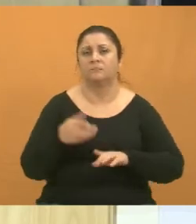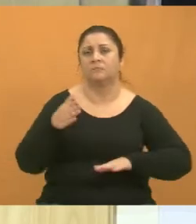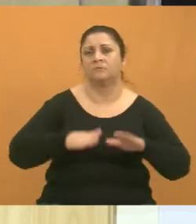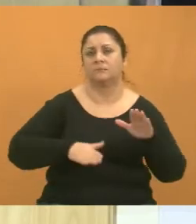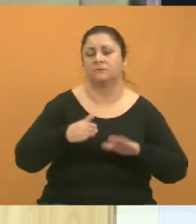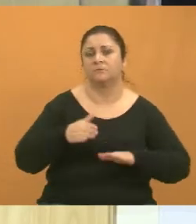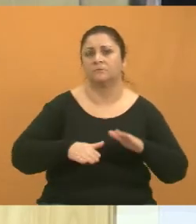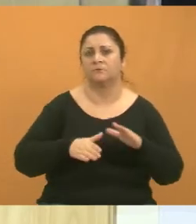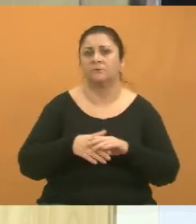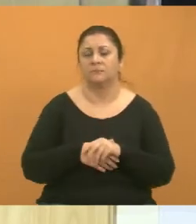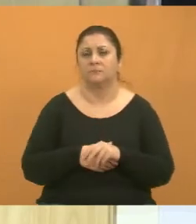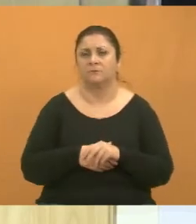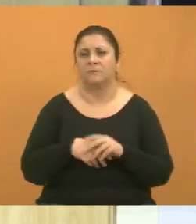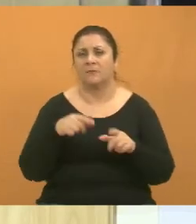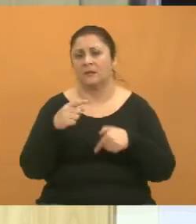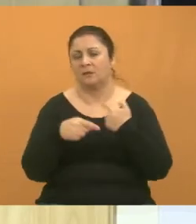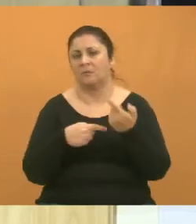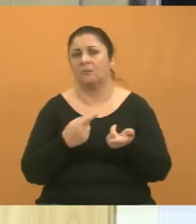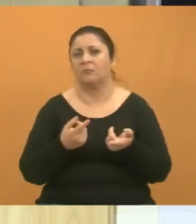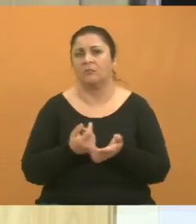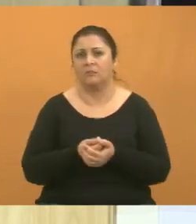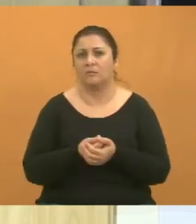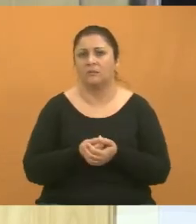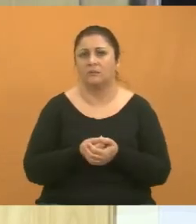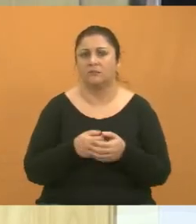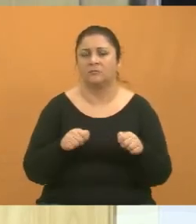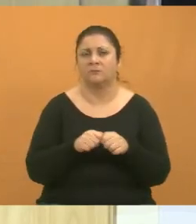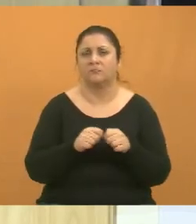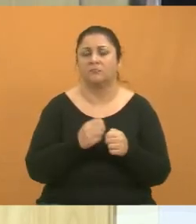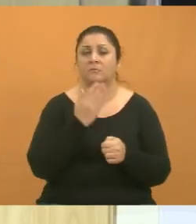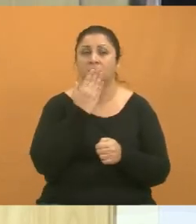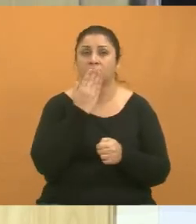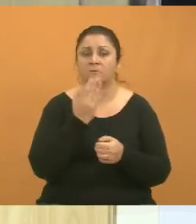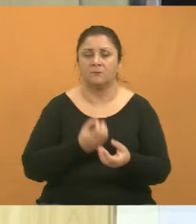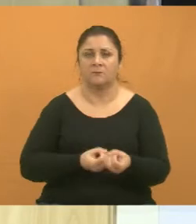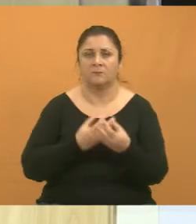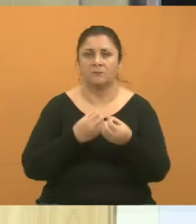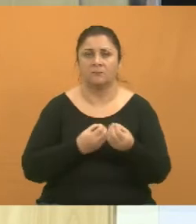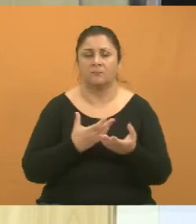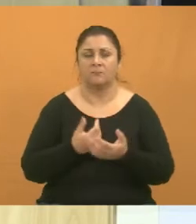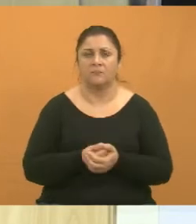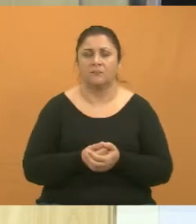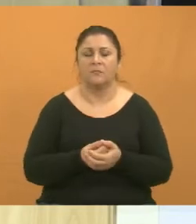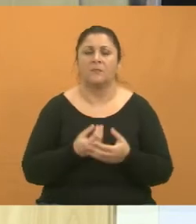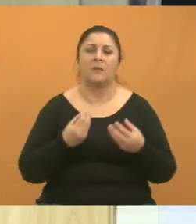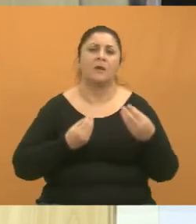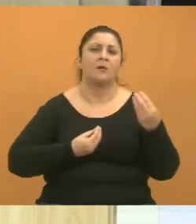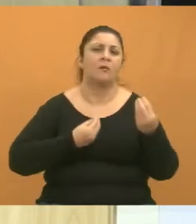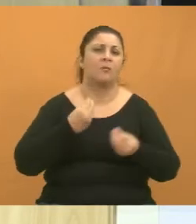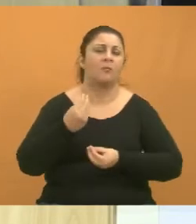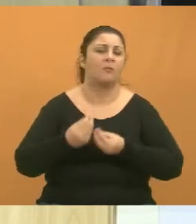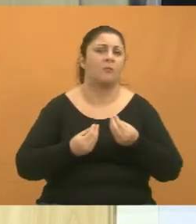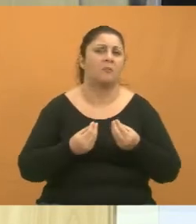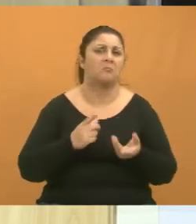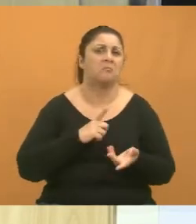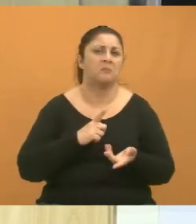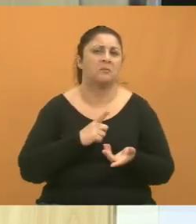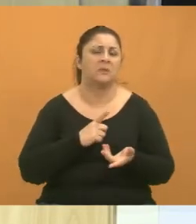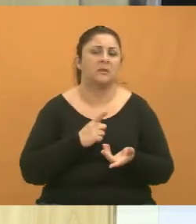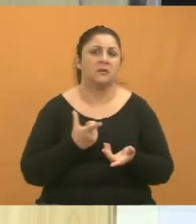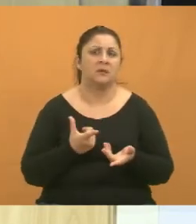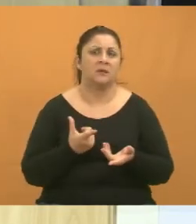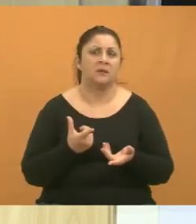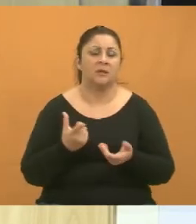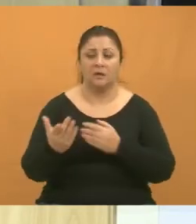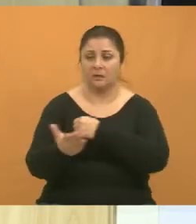quando, eu vou depois até tecer, fazer um pedido de informação, qual tem sido a contribuição